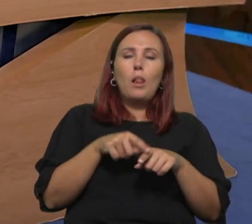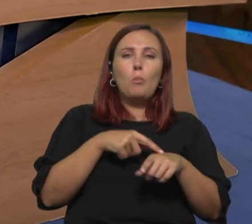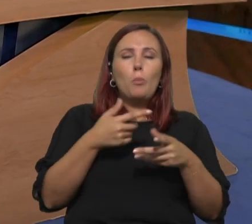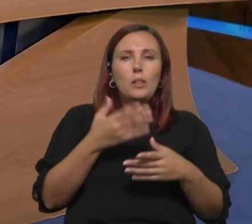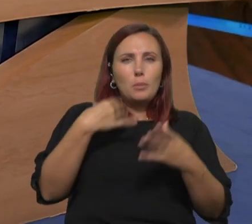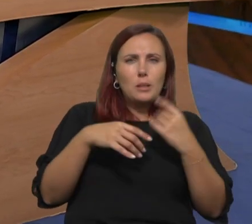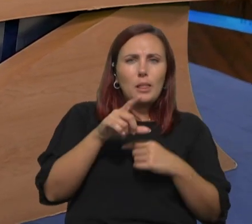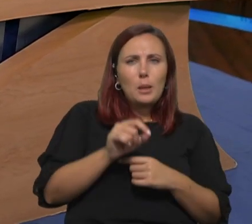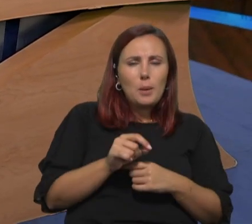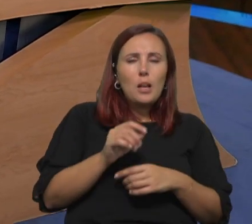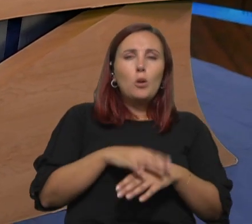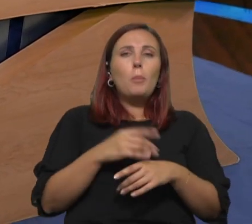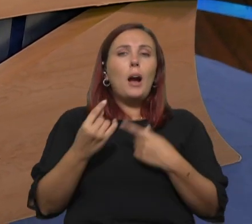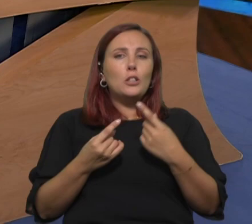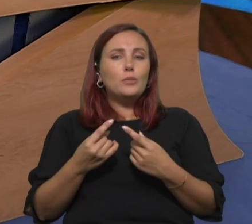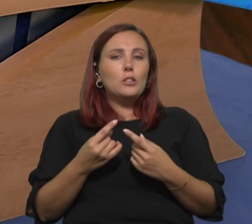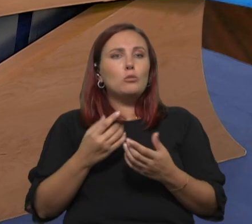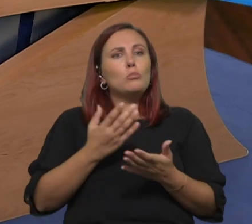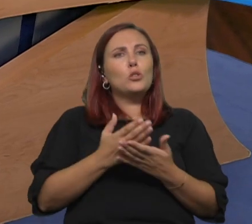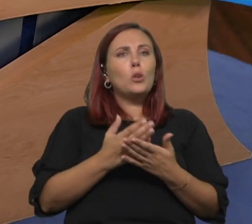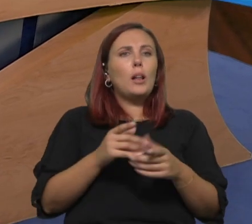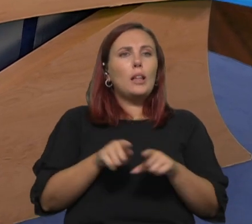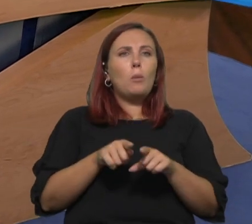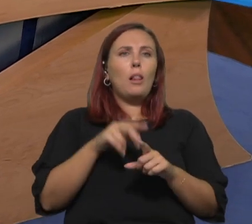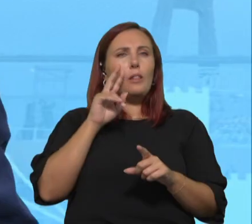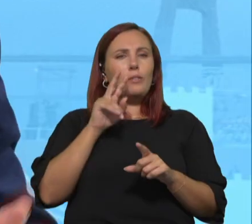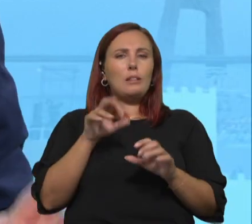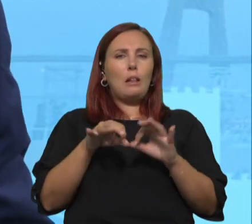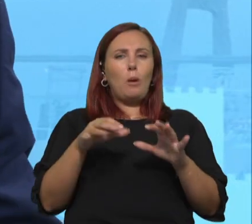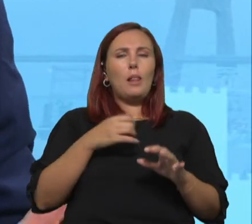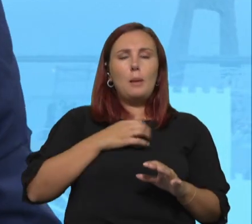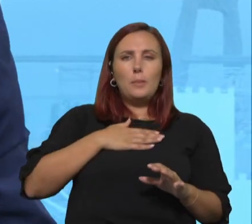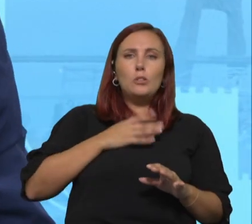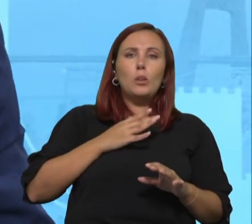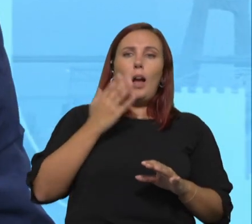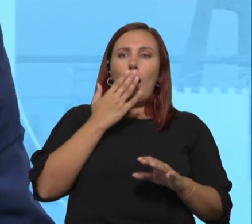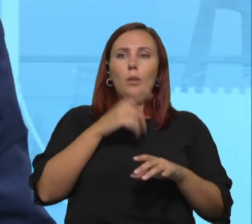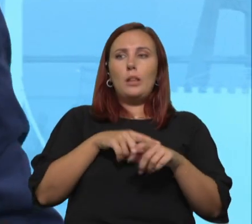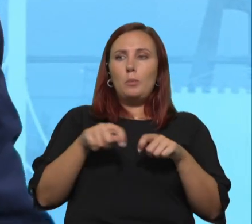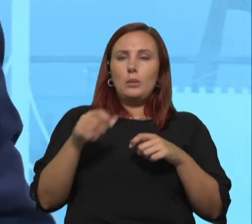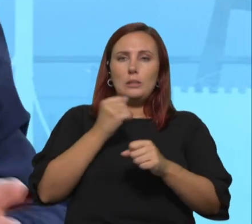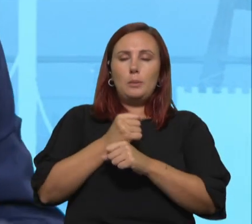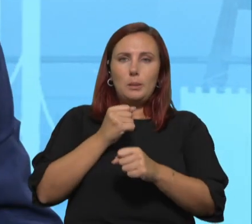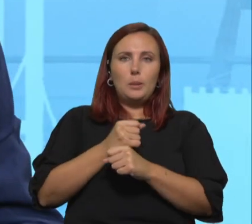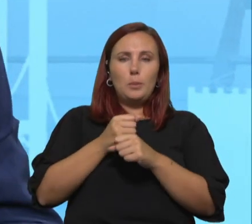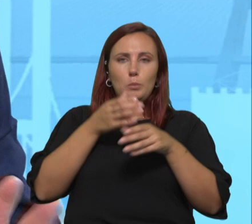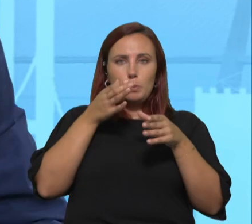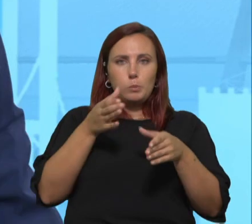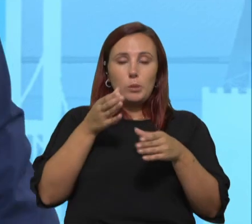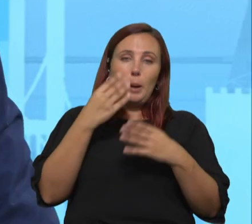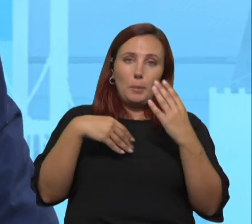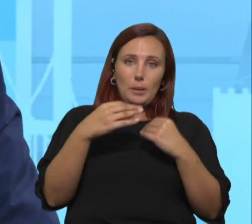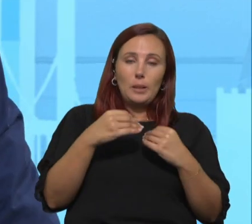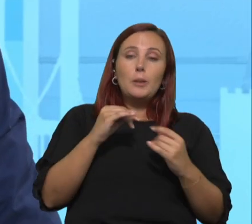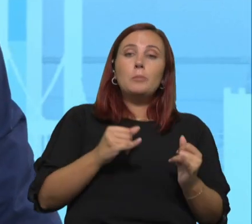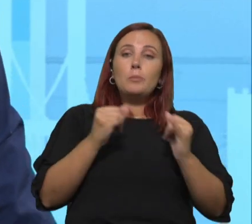porque às vezes podemos viver uma escola quase como uma empresa, em que durante a aula estamos a trabalhar e, portanto, estamos a aprender e